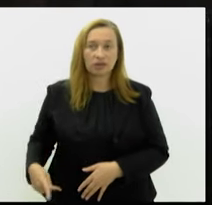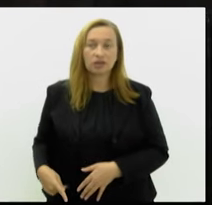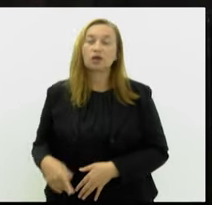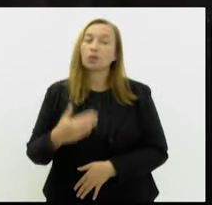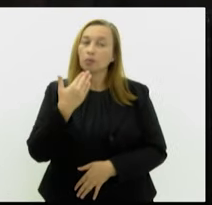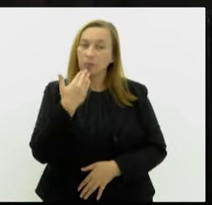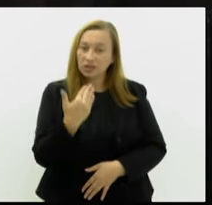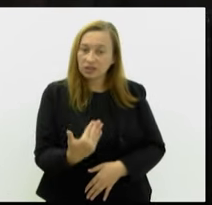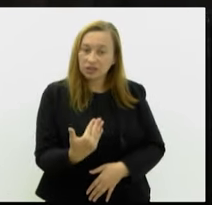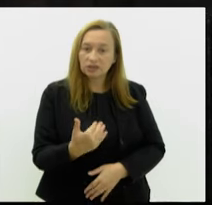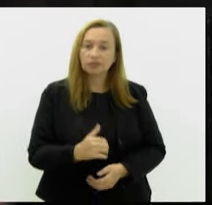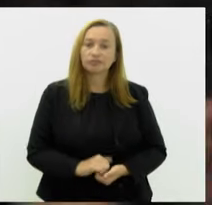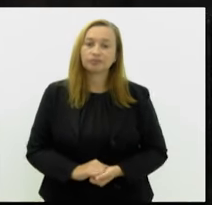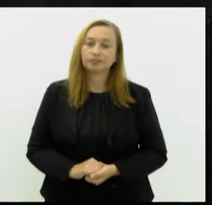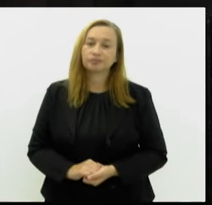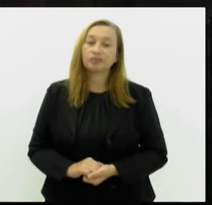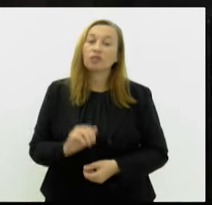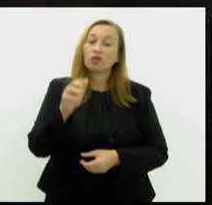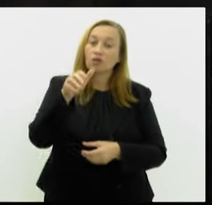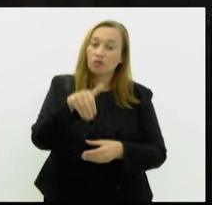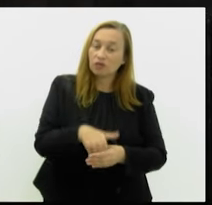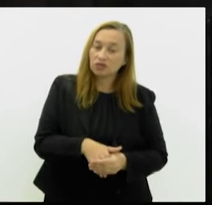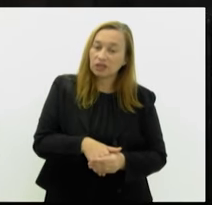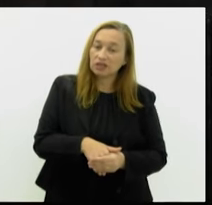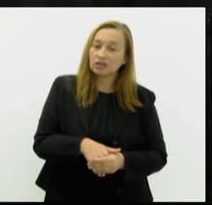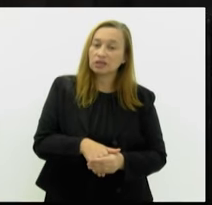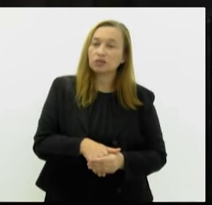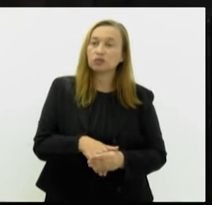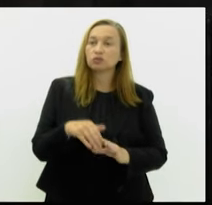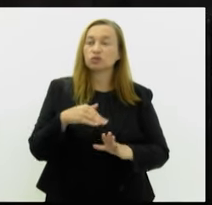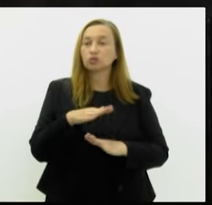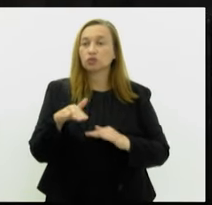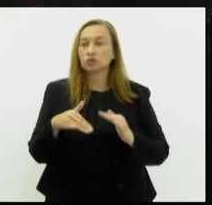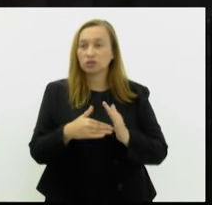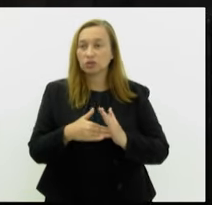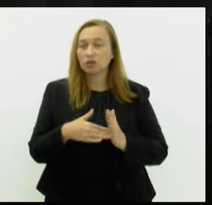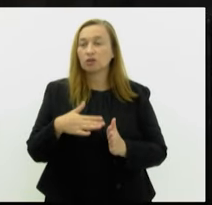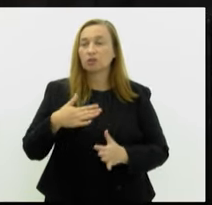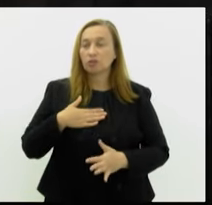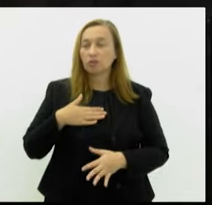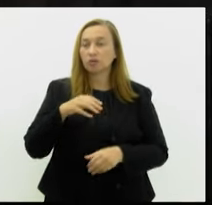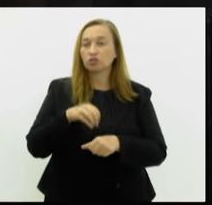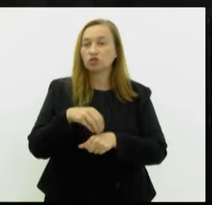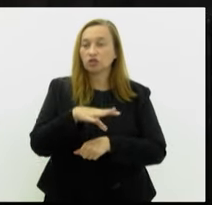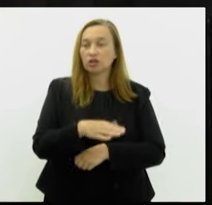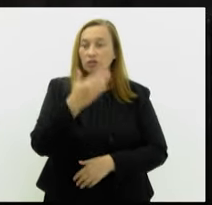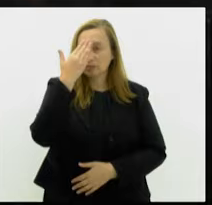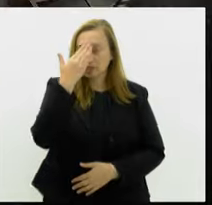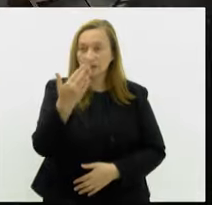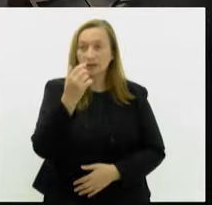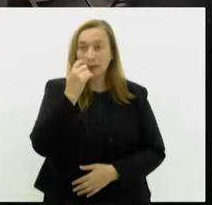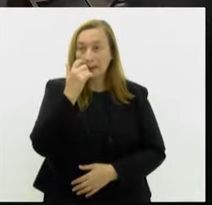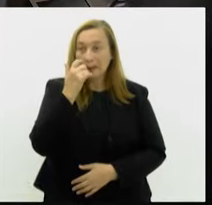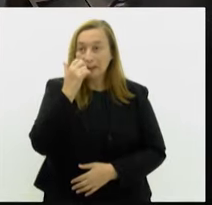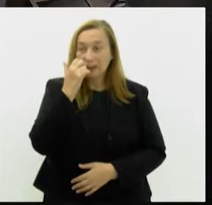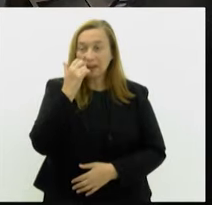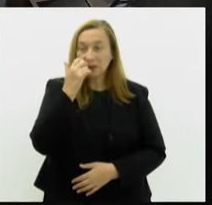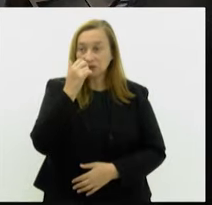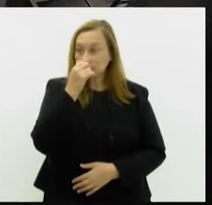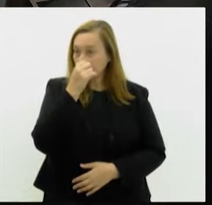estou pedindo votação nominal para o meu destaque. Muito obrigado.